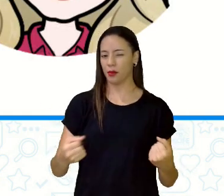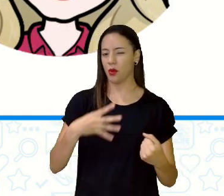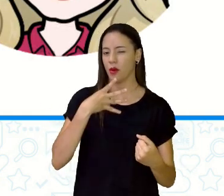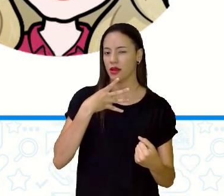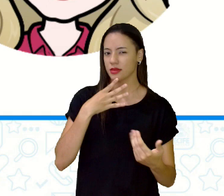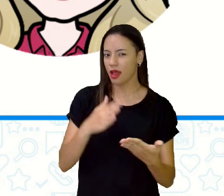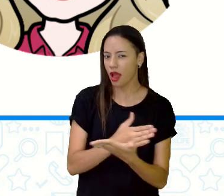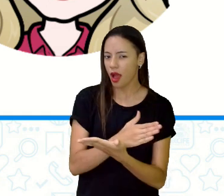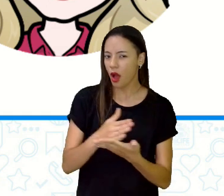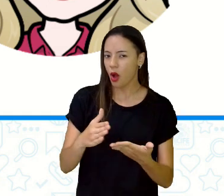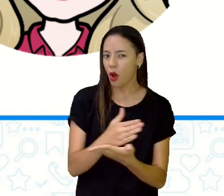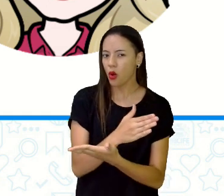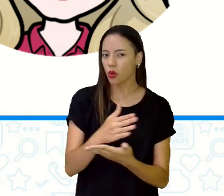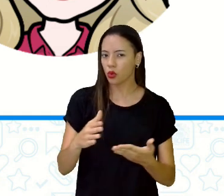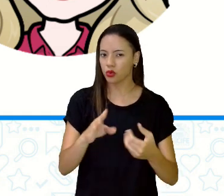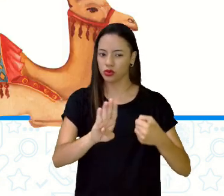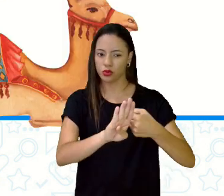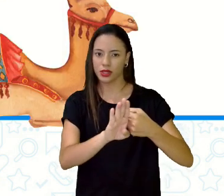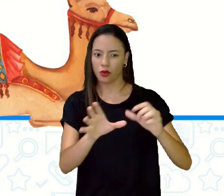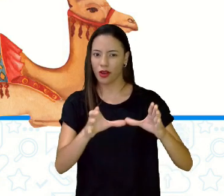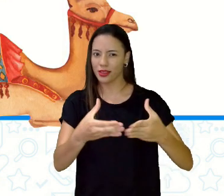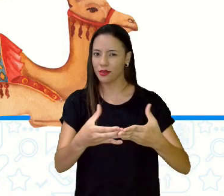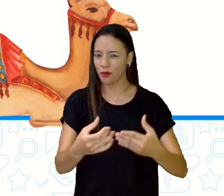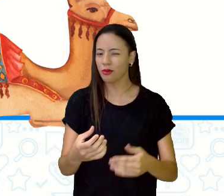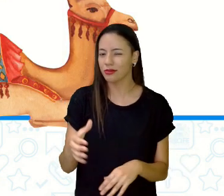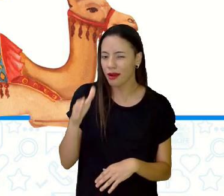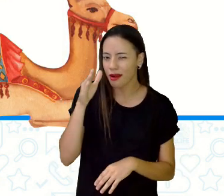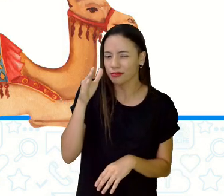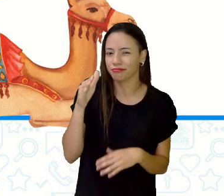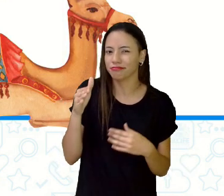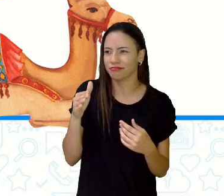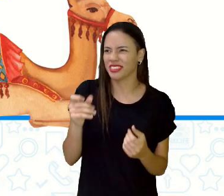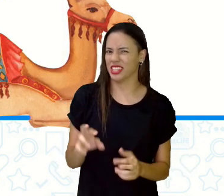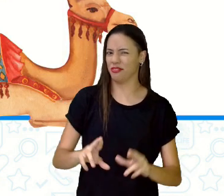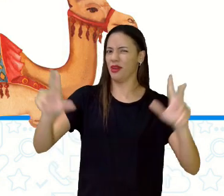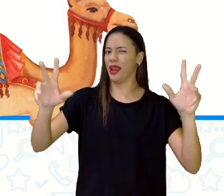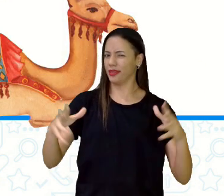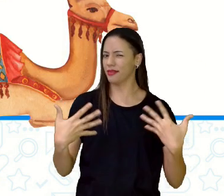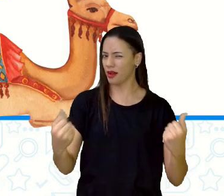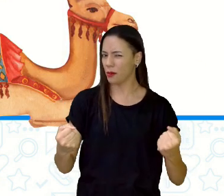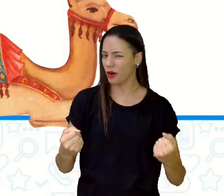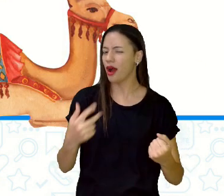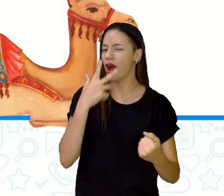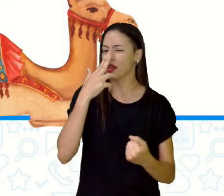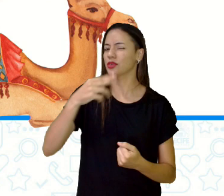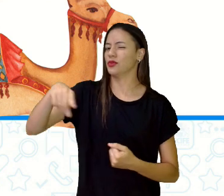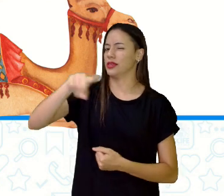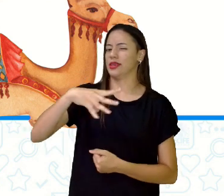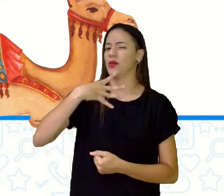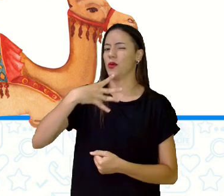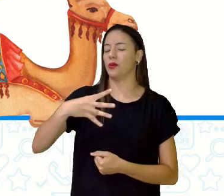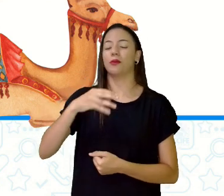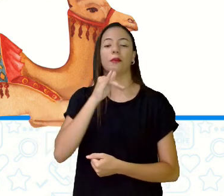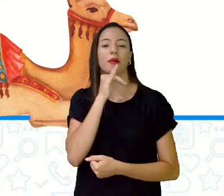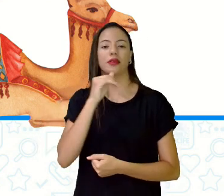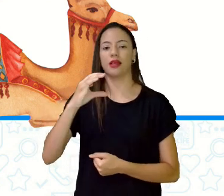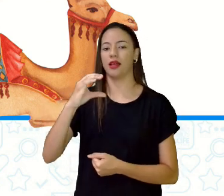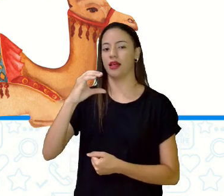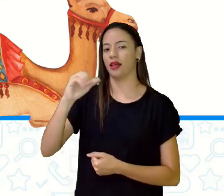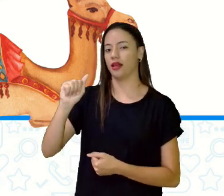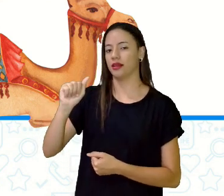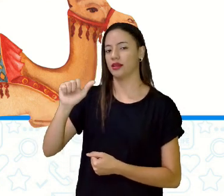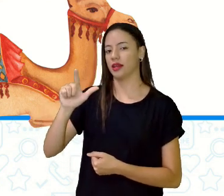alguns substantivos coletivos bem curiosos. Eu acho que você nunca ouviu falar, hein? Cáfila. Você sabia